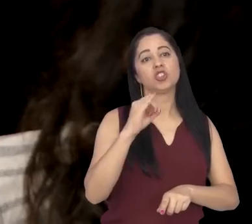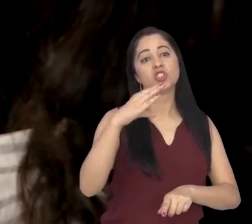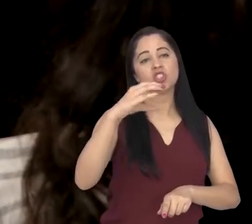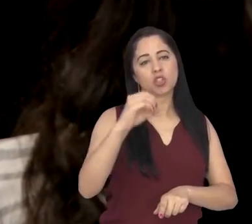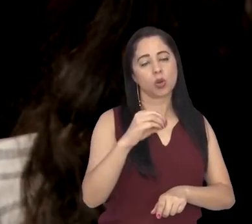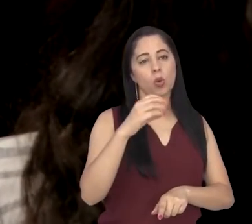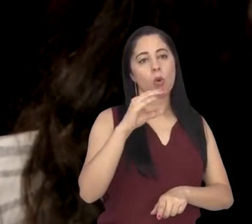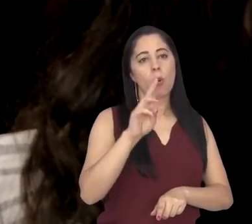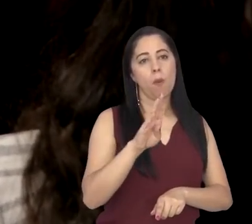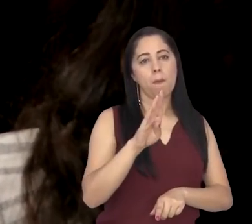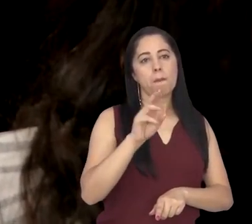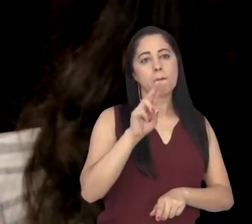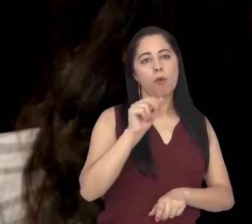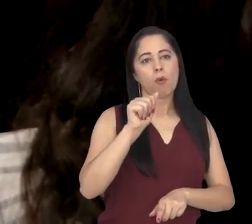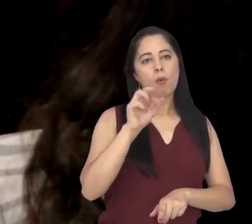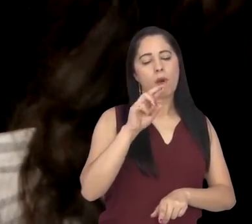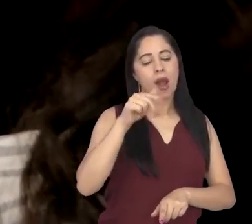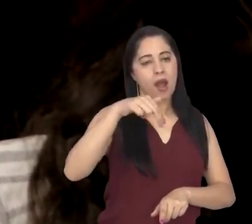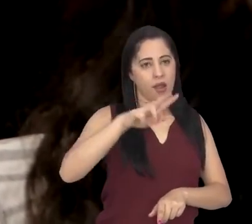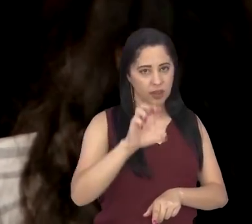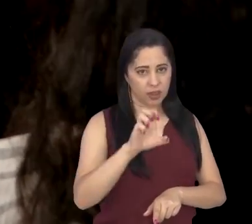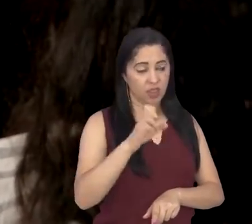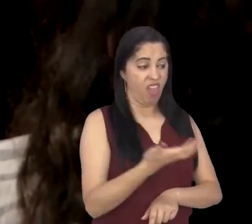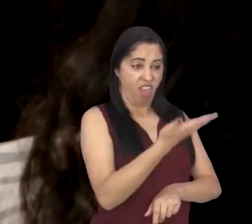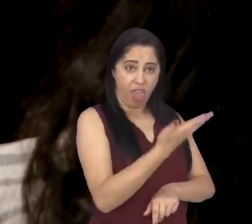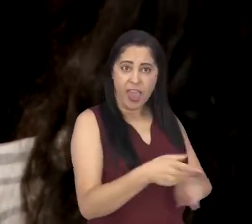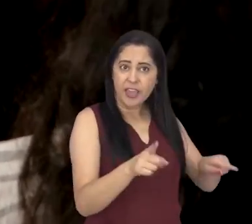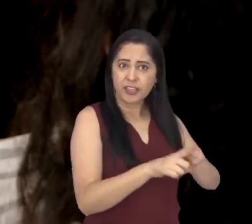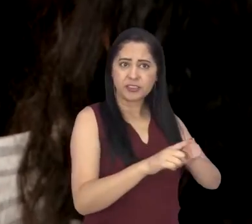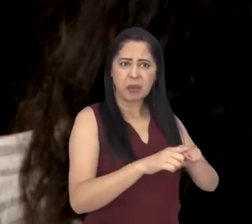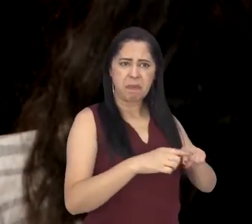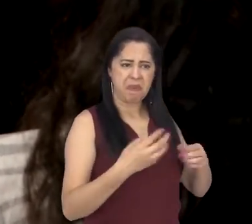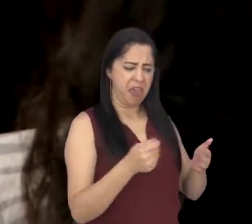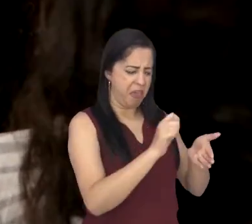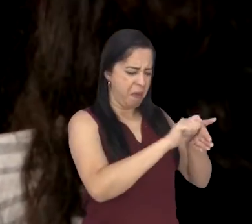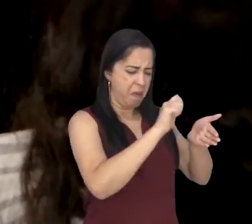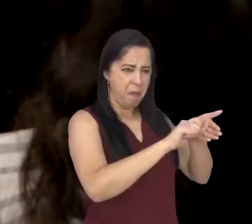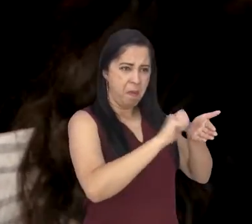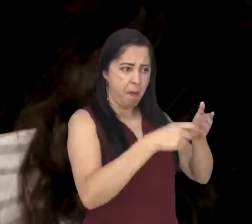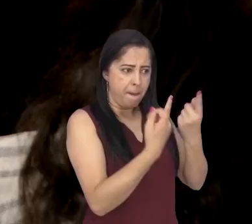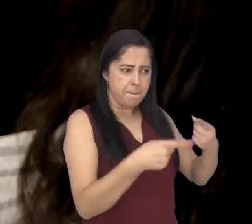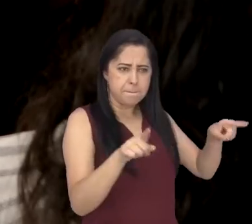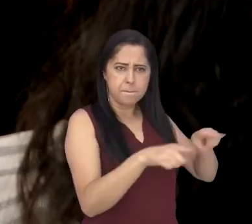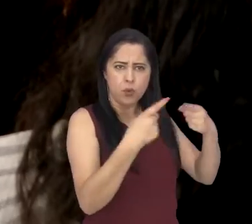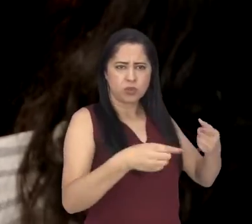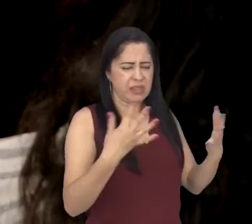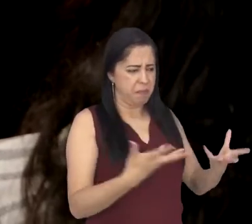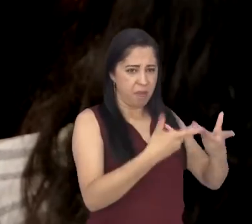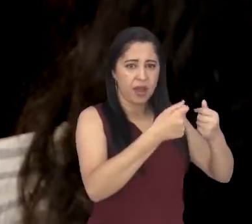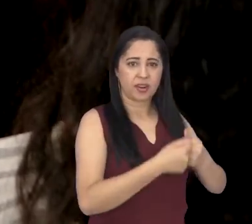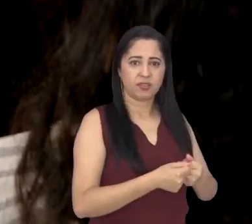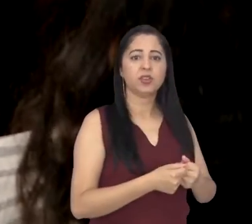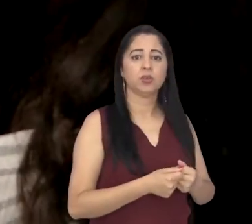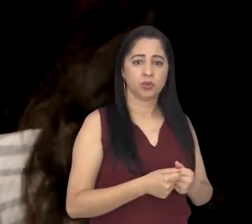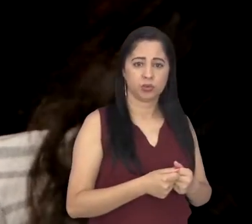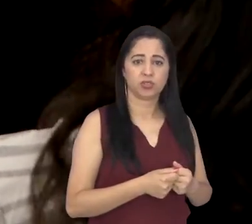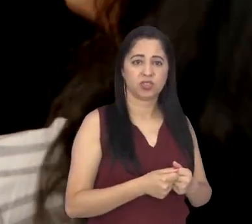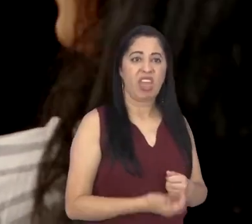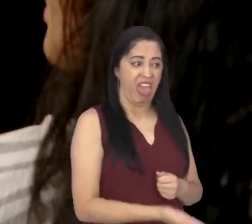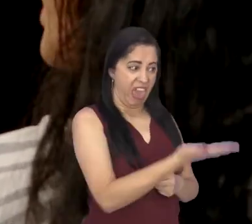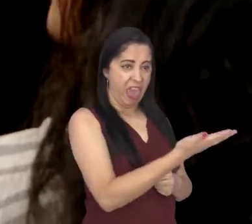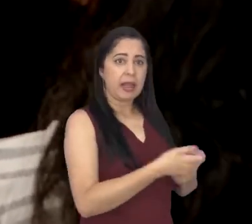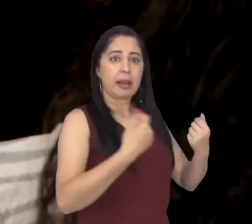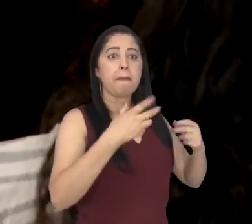opções políticas, é um letrista que o Caetano fala, não pode existir uma coisa dessa. Só um cara que fez construção já merecia o prêmio